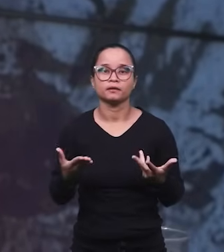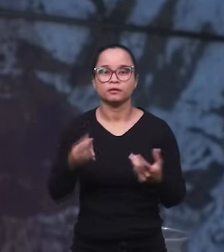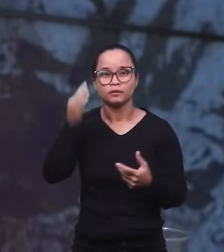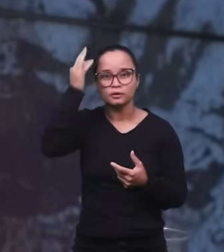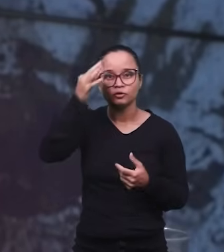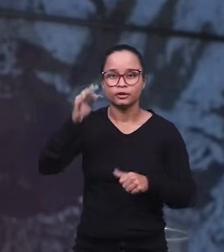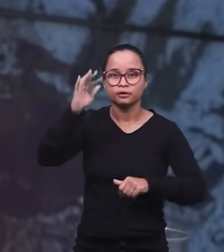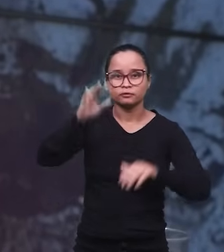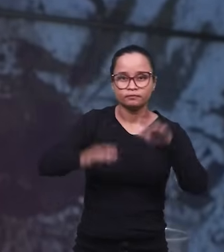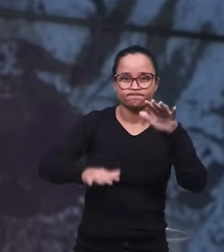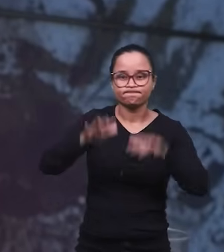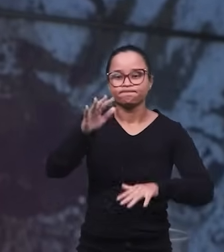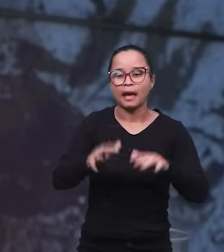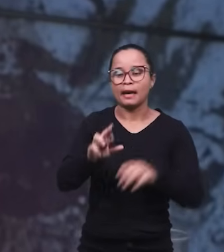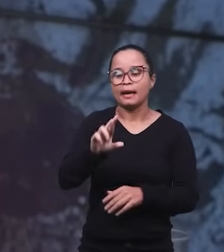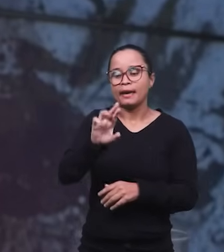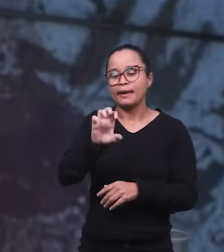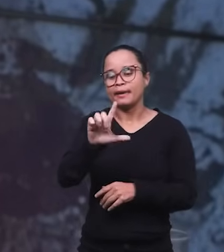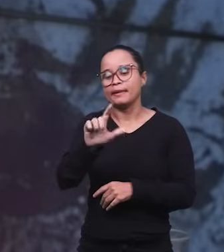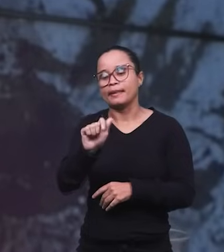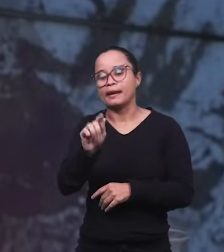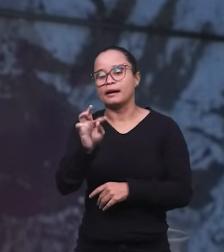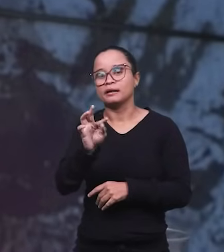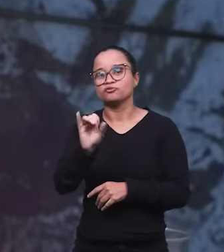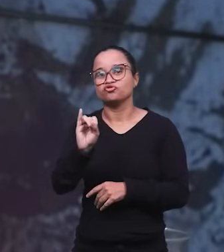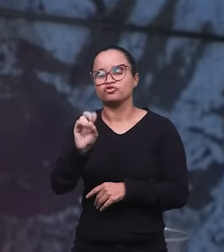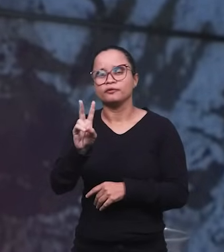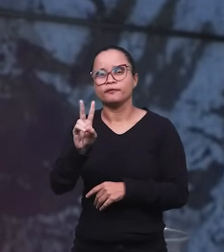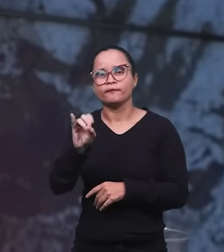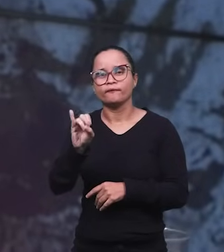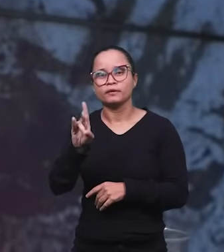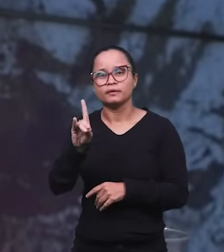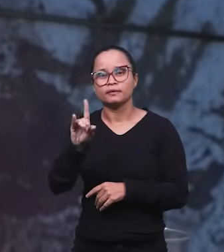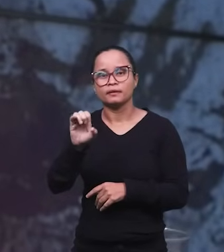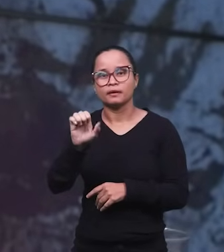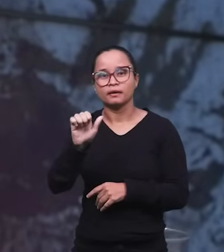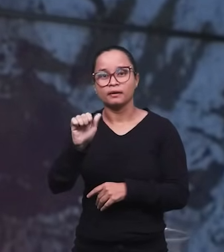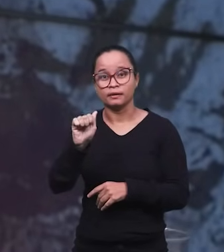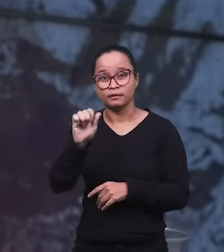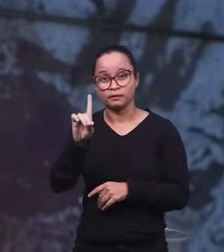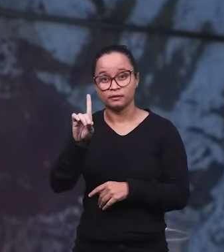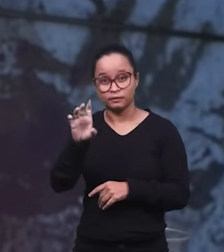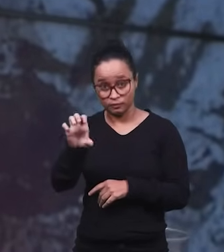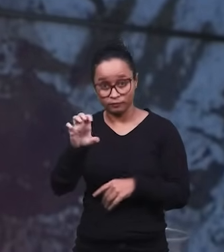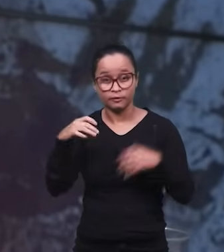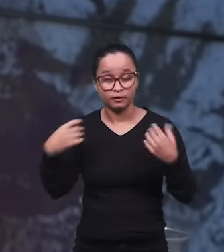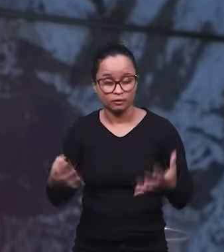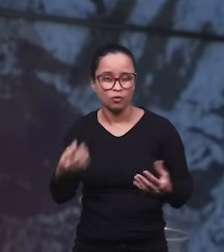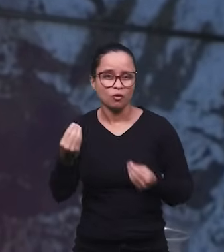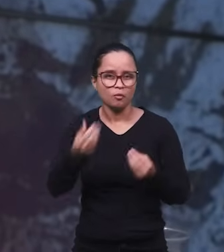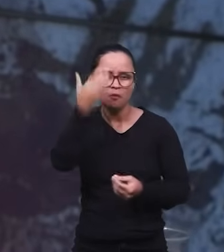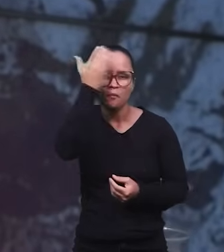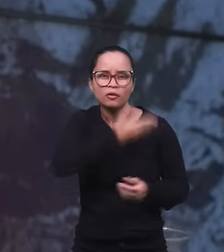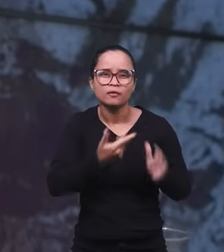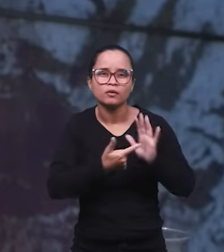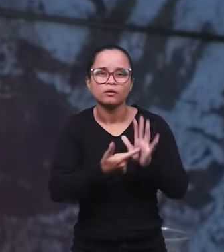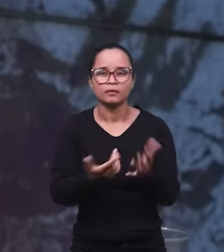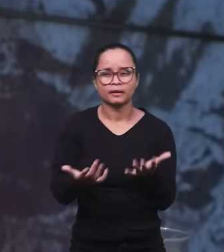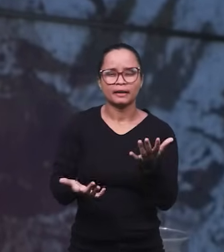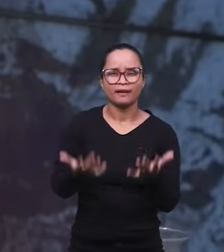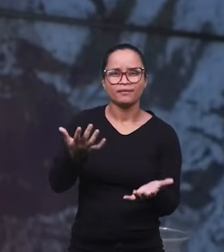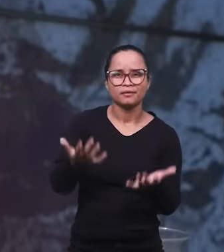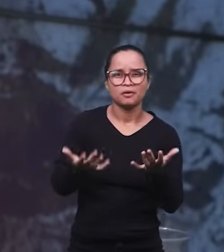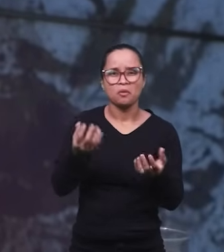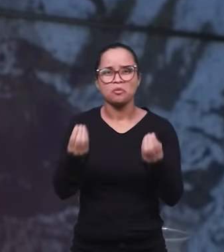da relatividade, ele precisava assim, como que eu vou comprovar? E isso, a questão da gravidade que nós falamos